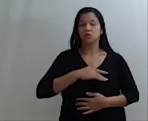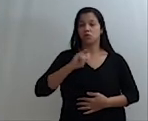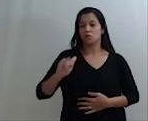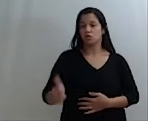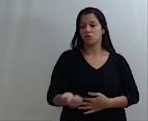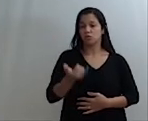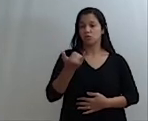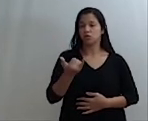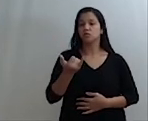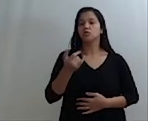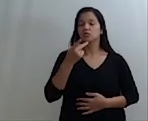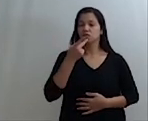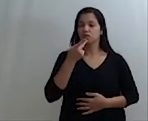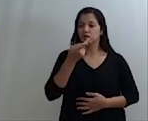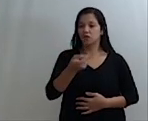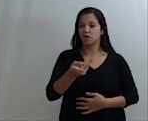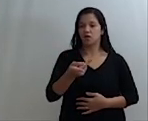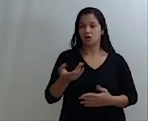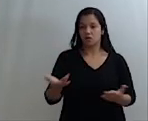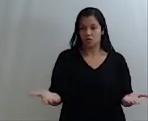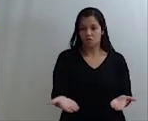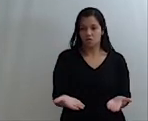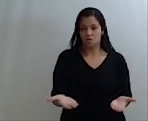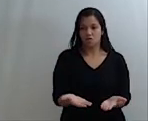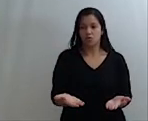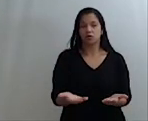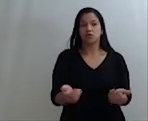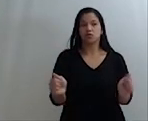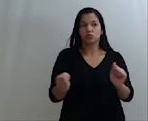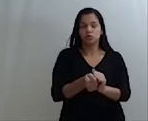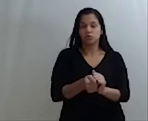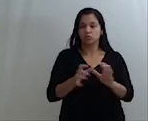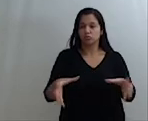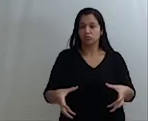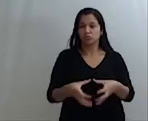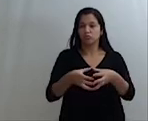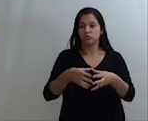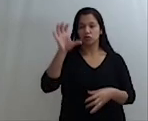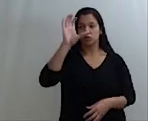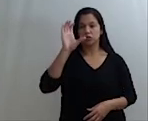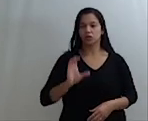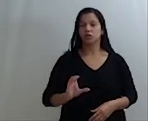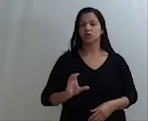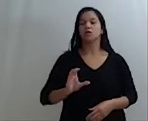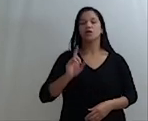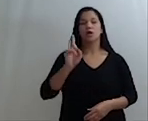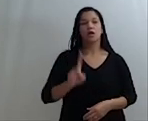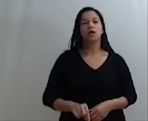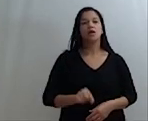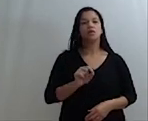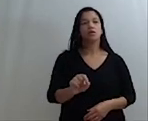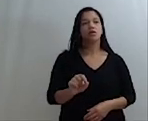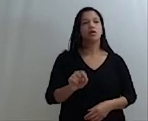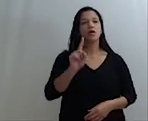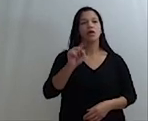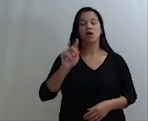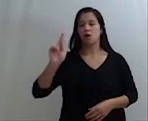estar sustentando esta colenda corte da Cidadania excelências trata-se de abes corpos